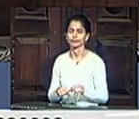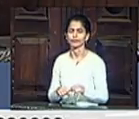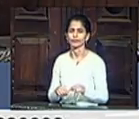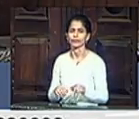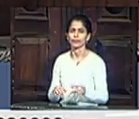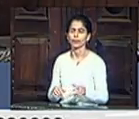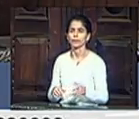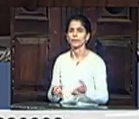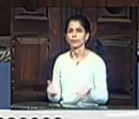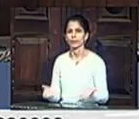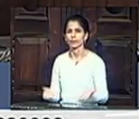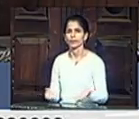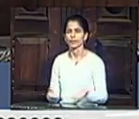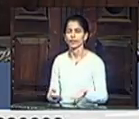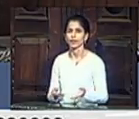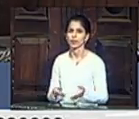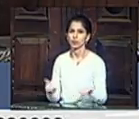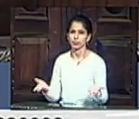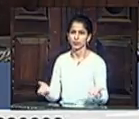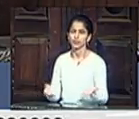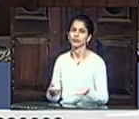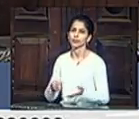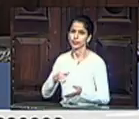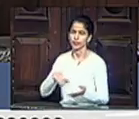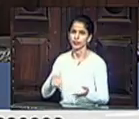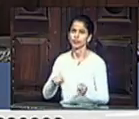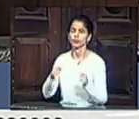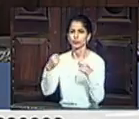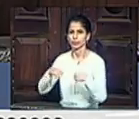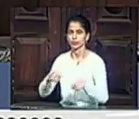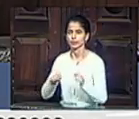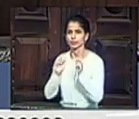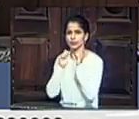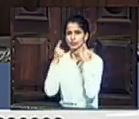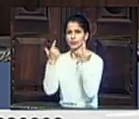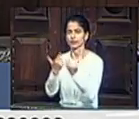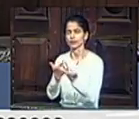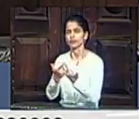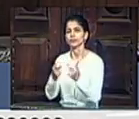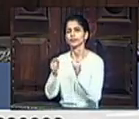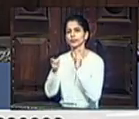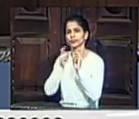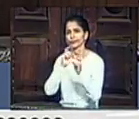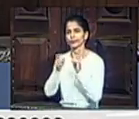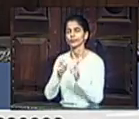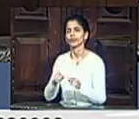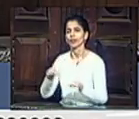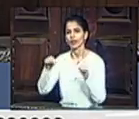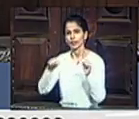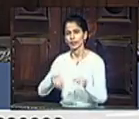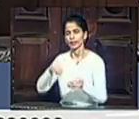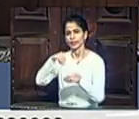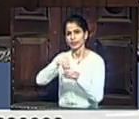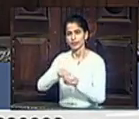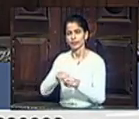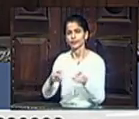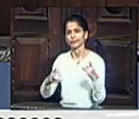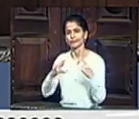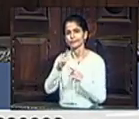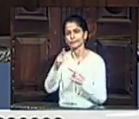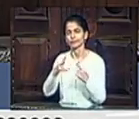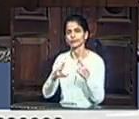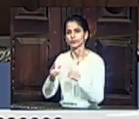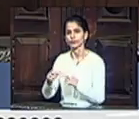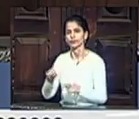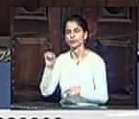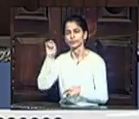fazer bravata e nem vou fazer, mas a Alerj precisa discutir também aonde vai cortar. O